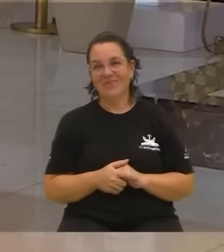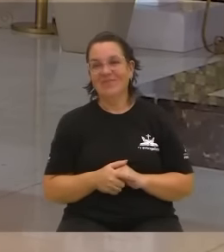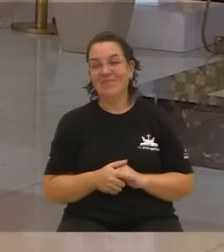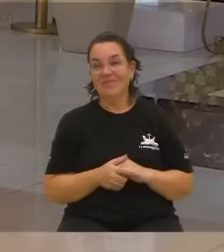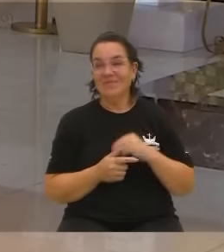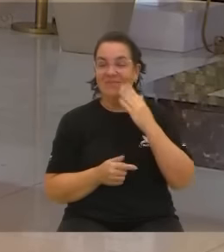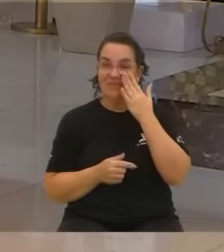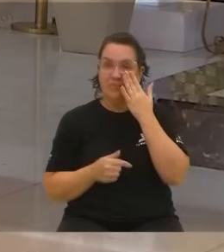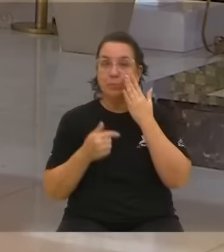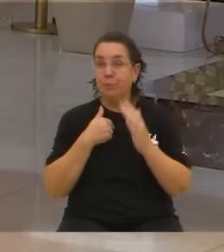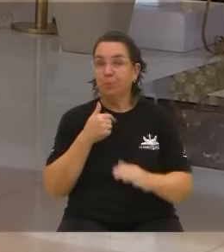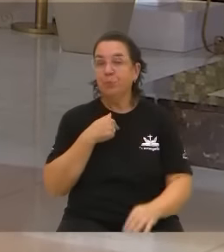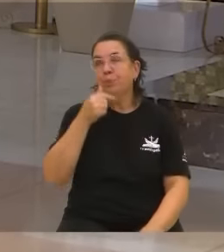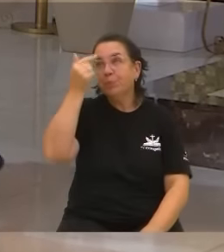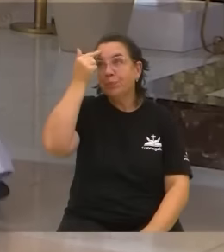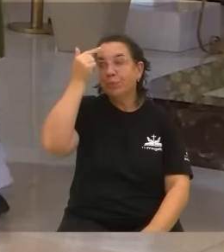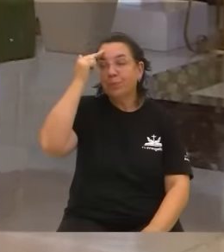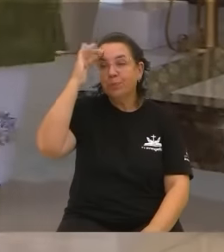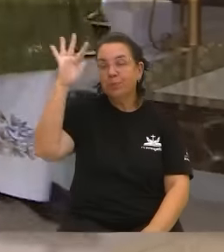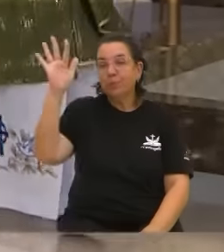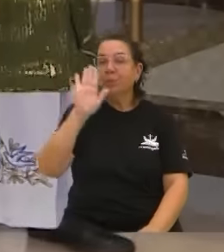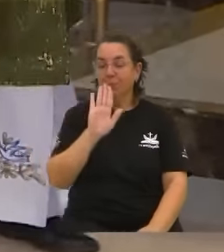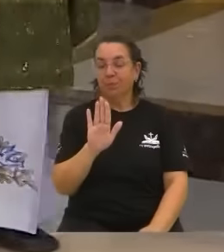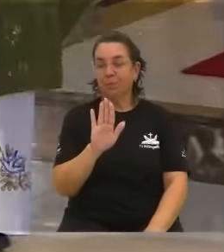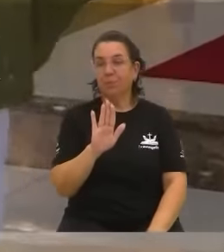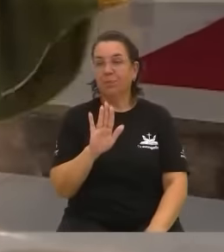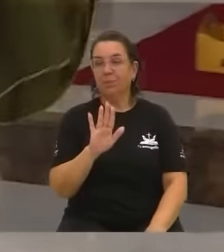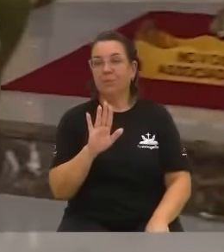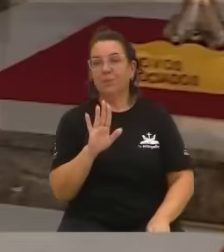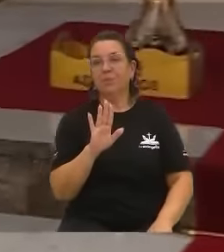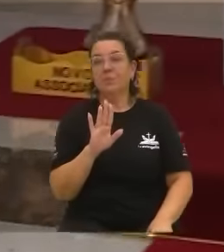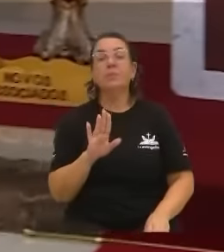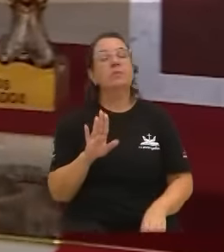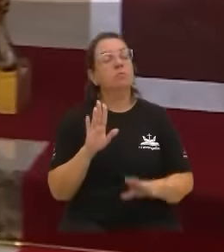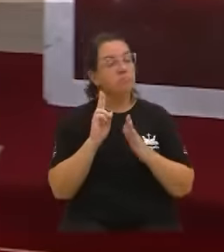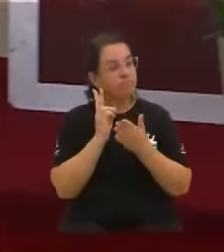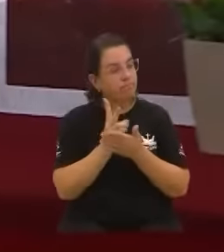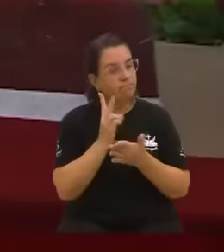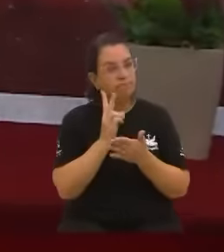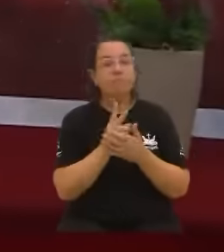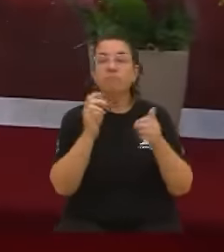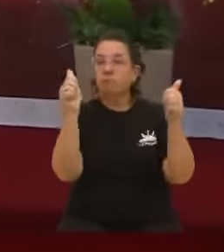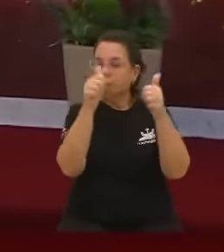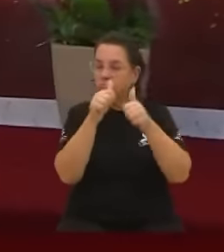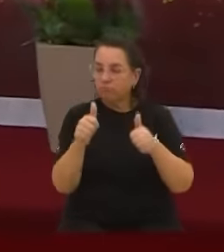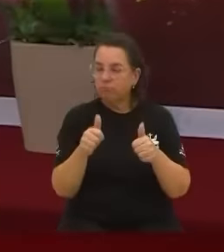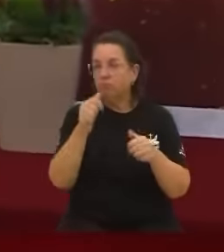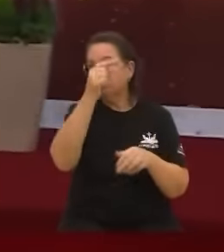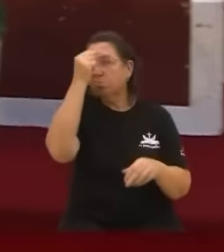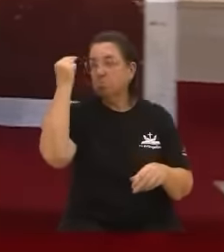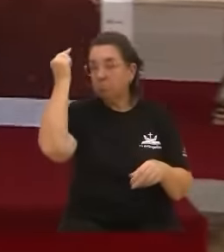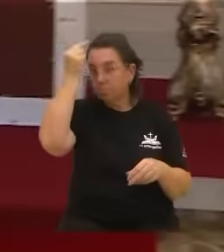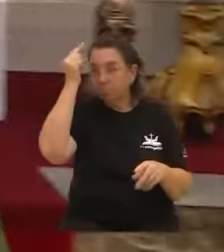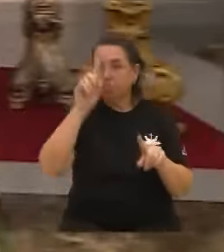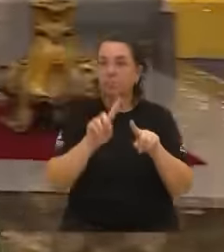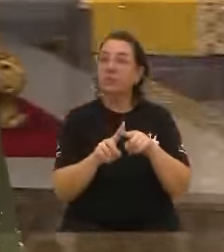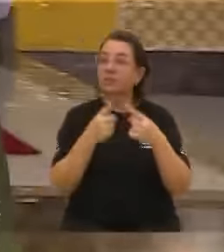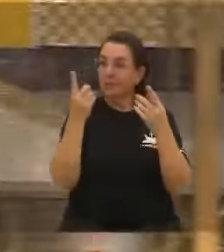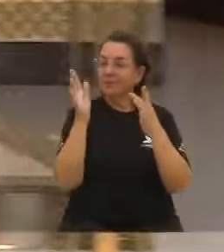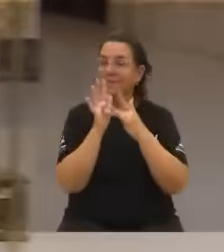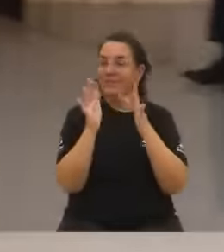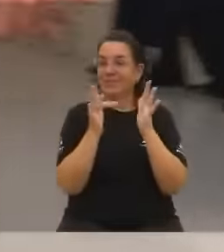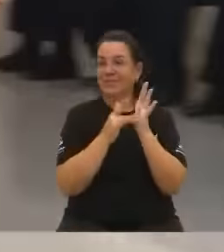Eu fico imaginando, eu sempre falo, que em todas as imagens, imagens de santo, mas de nosso